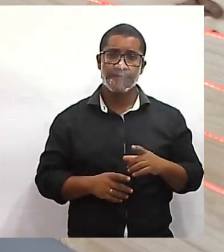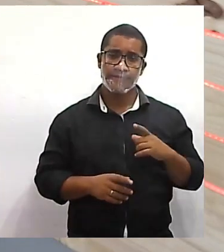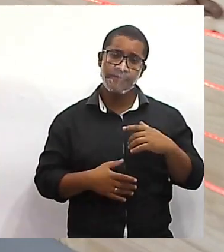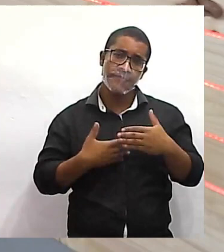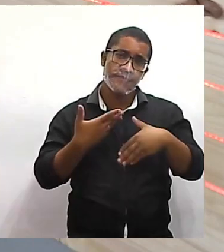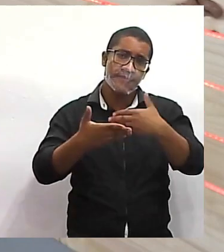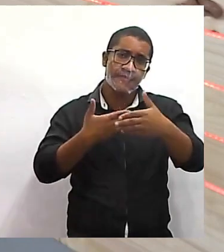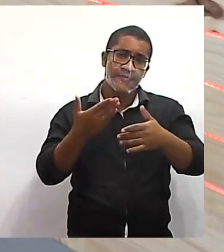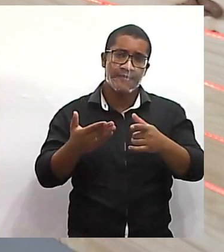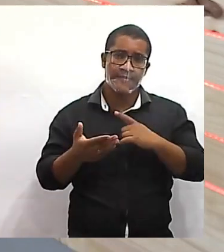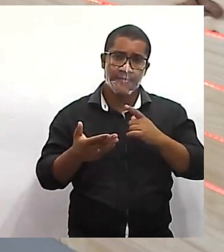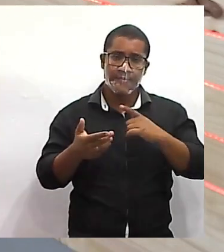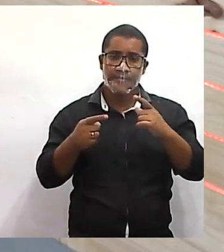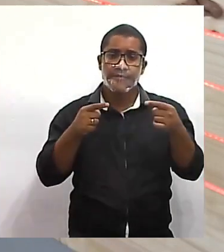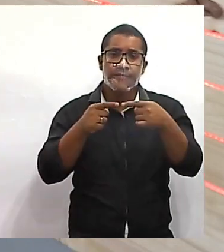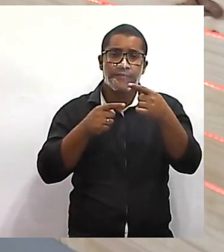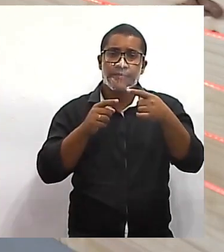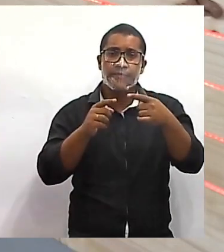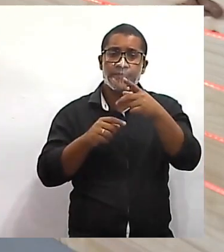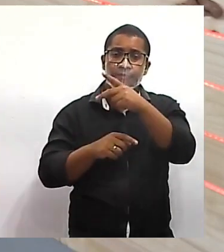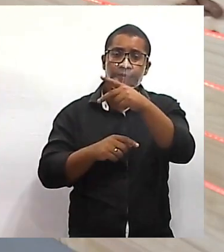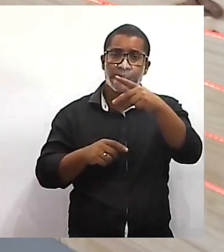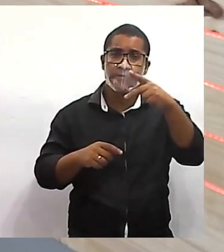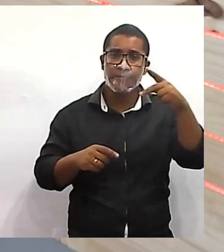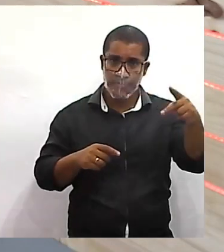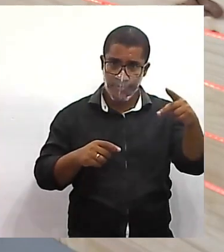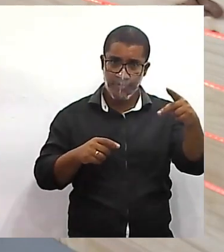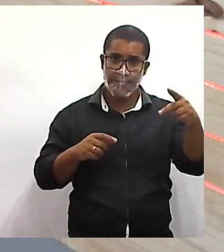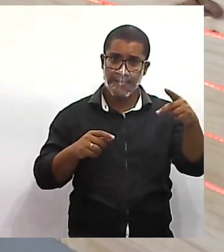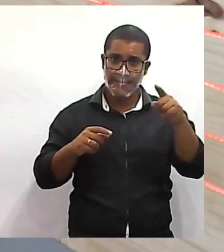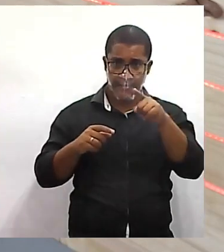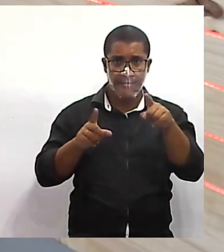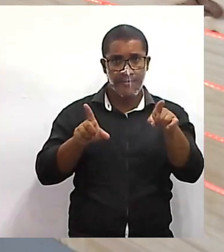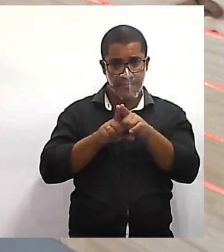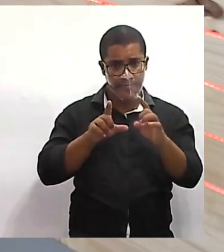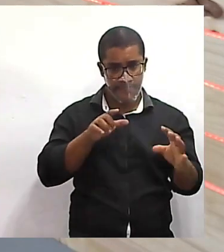perpassar por essa questão do projeto político-pedagógico também, não é?